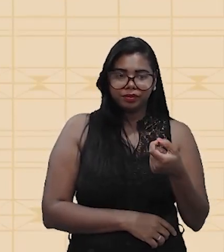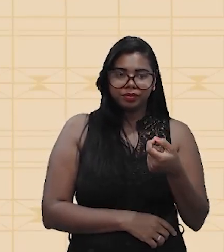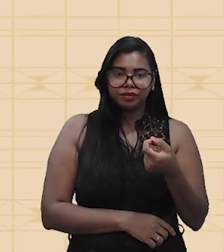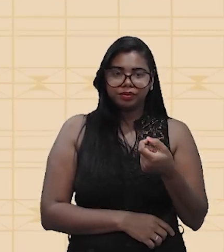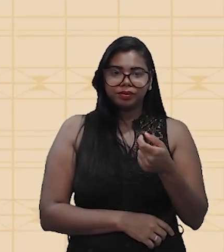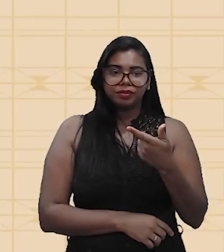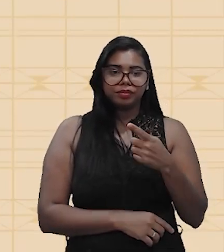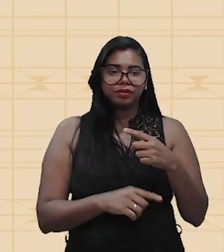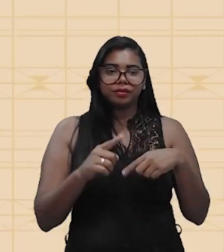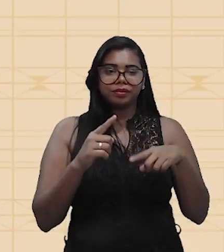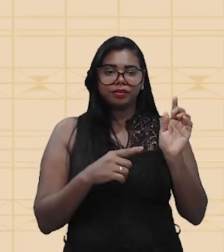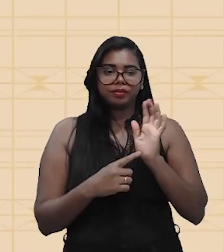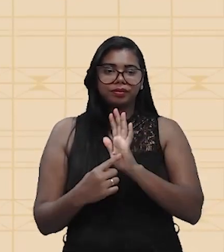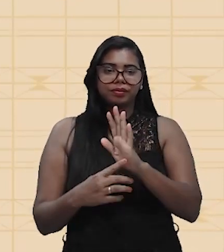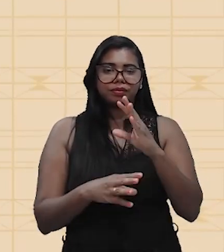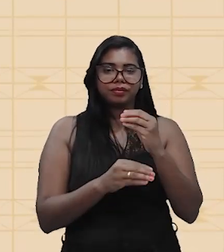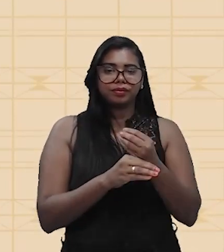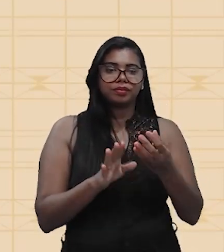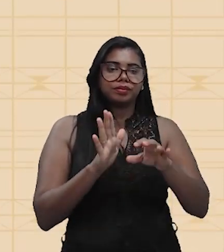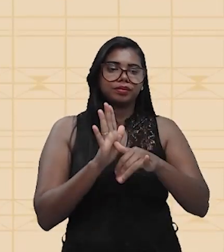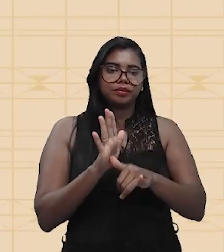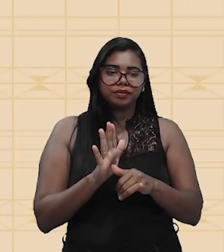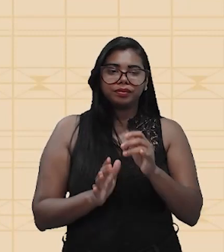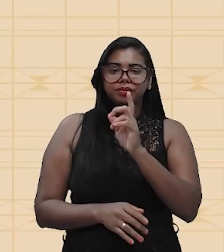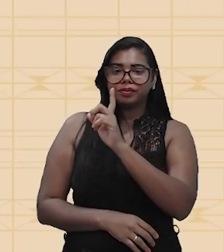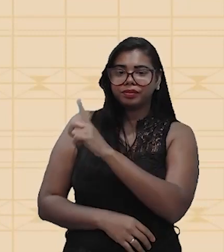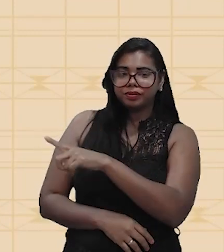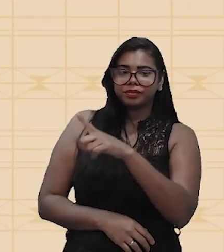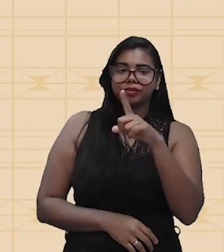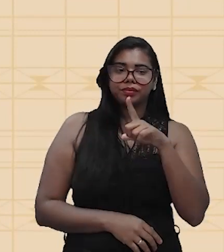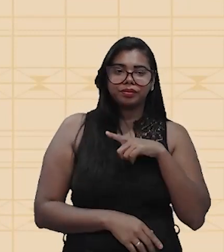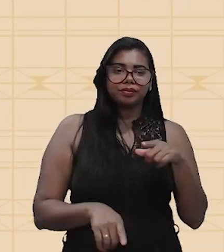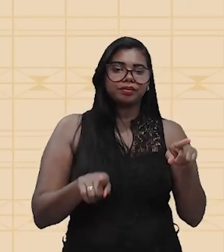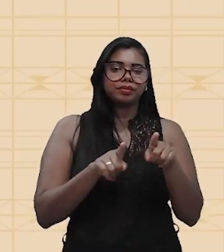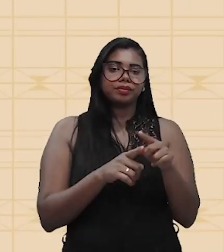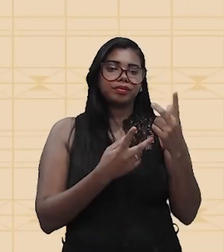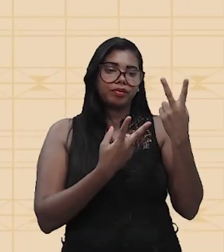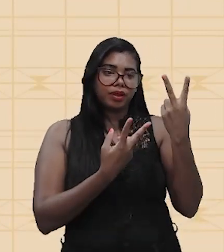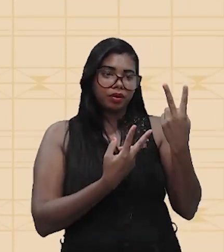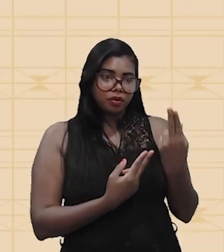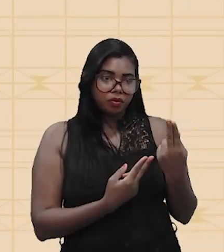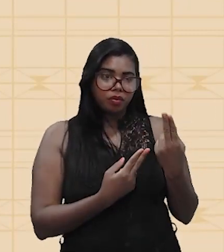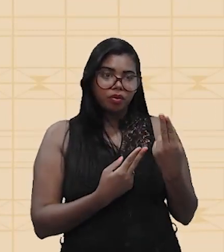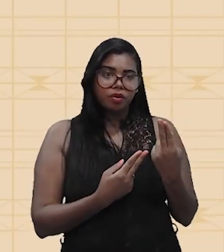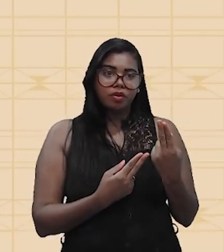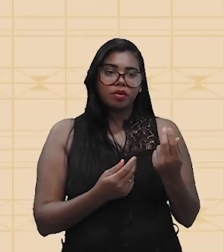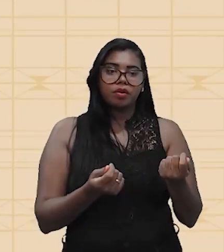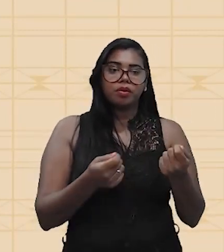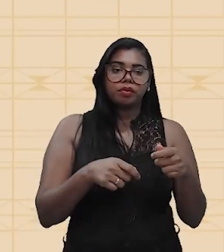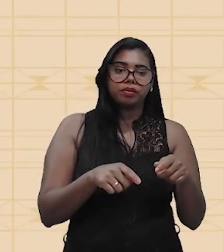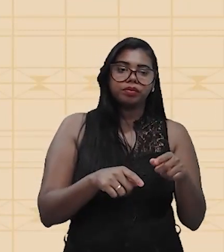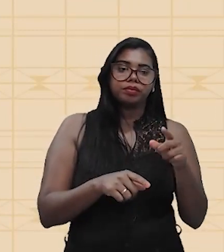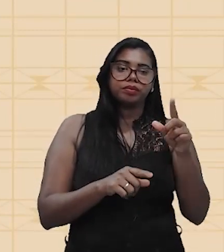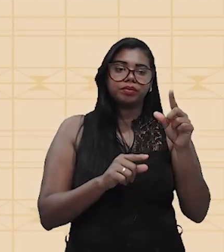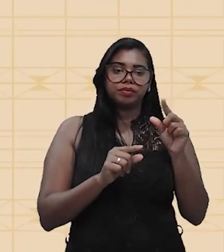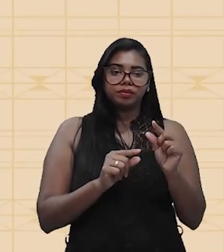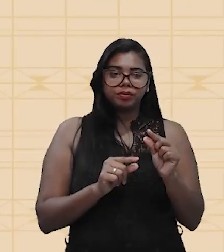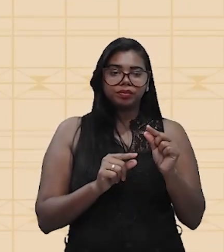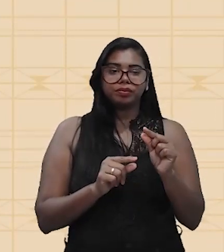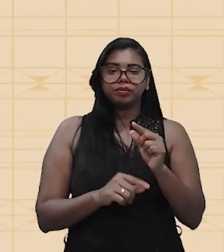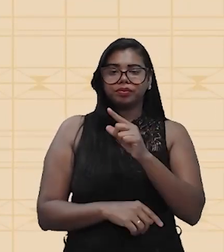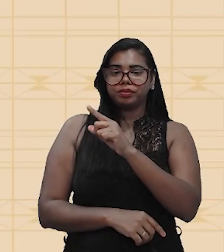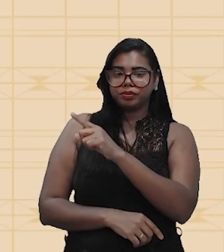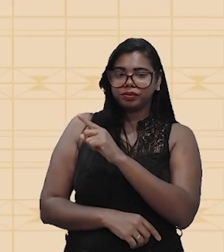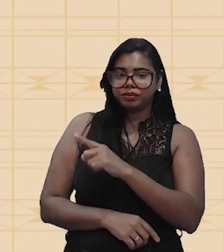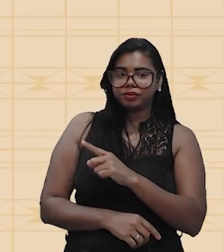o resistor. Então, quando a gente tem um resistor igual, a potência dele ela vai ficar por meio dessa relação que